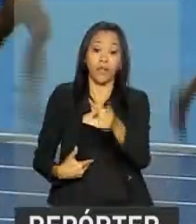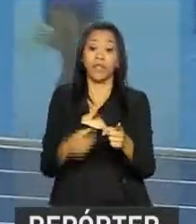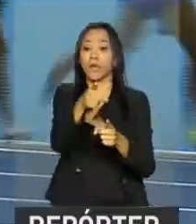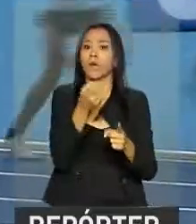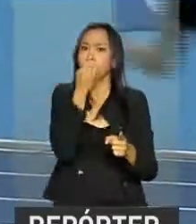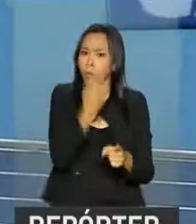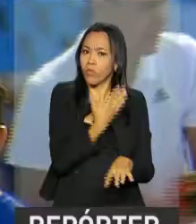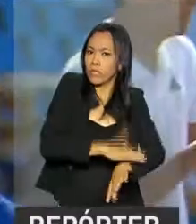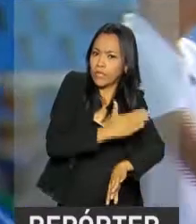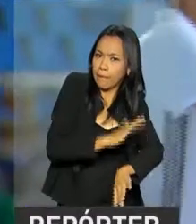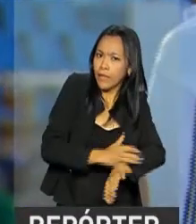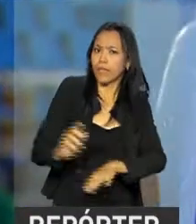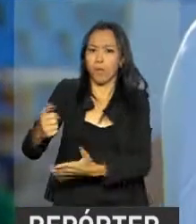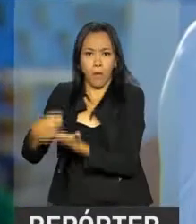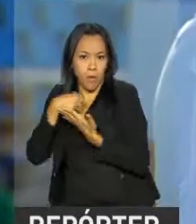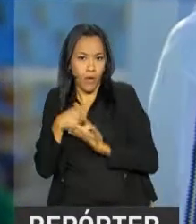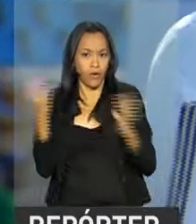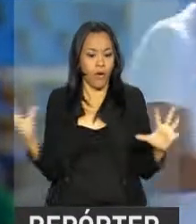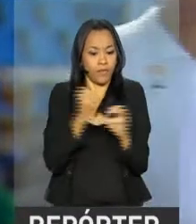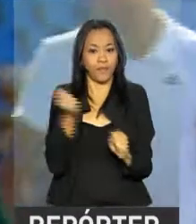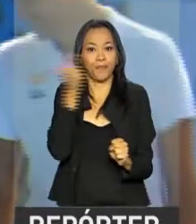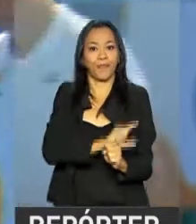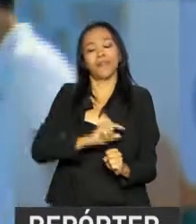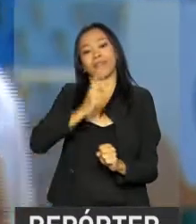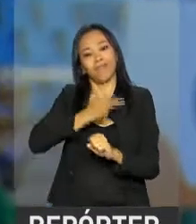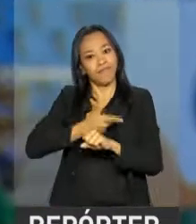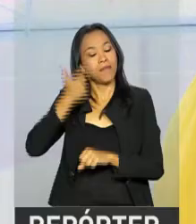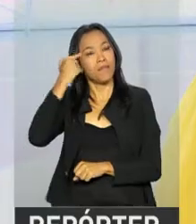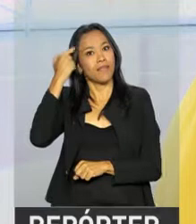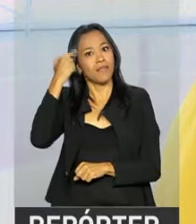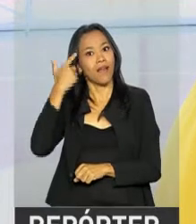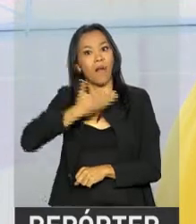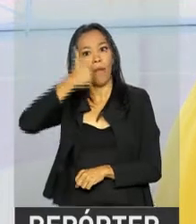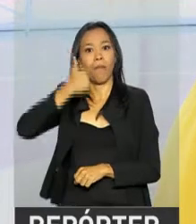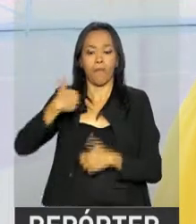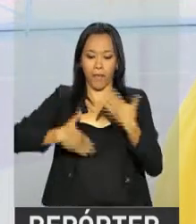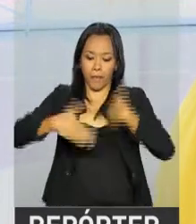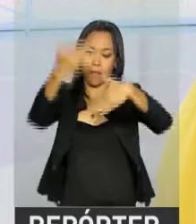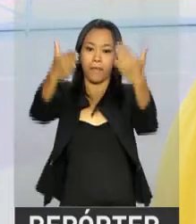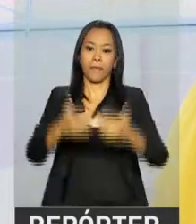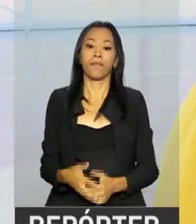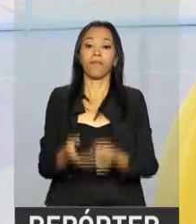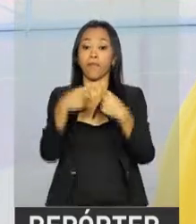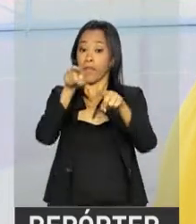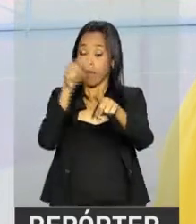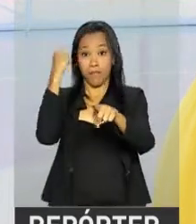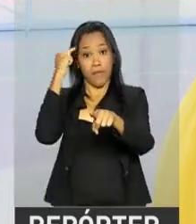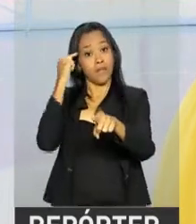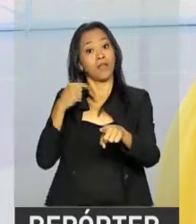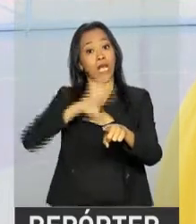bom treinamento ajuda nas conquistas e a pensar sempre mais alto. Meu planejamento para 2018 é ser campeão mundial